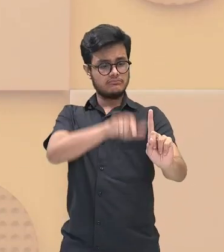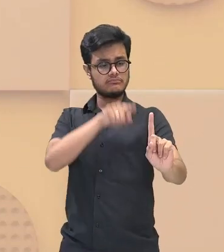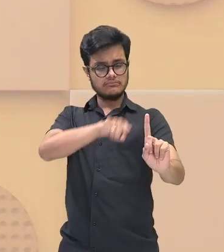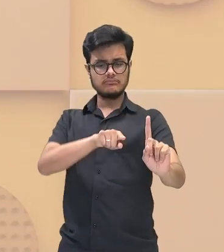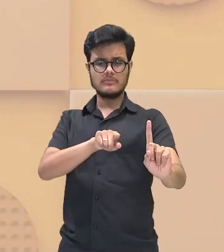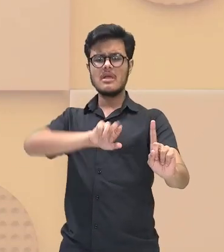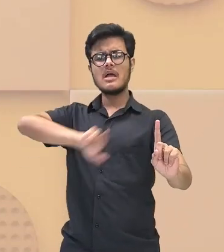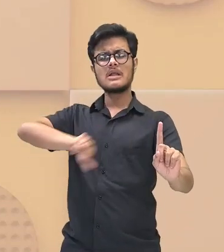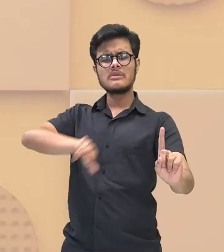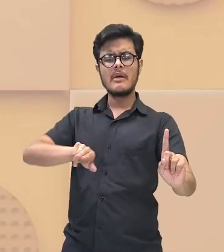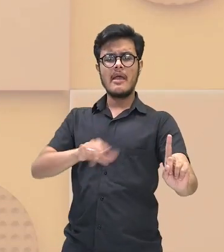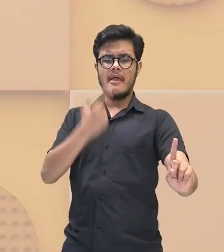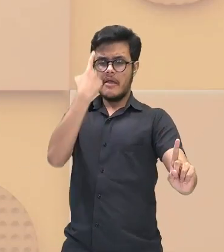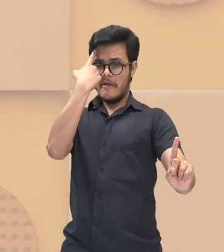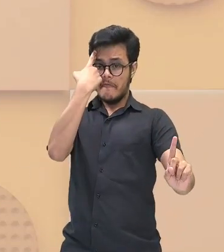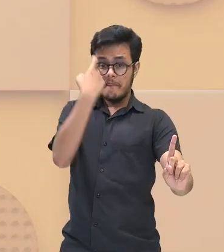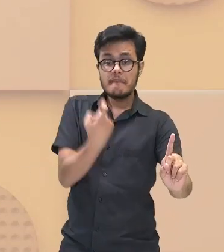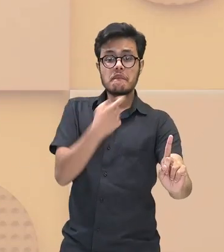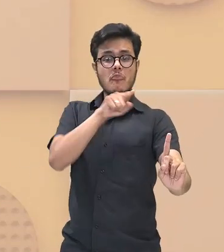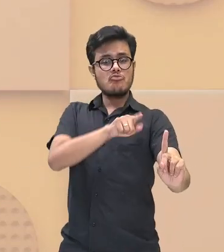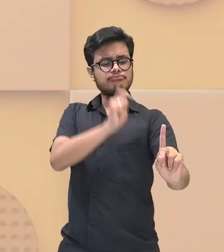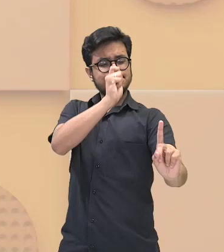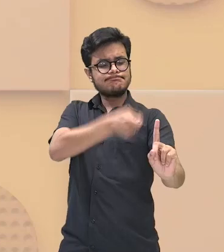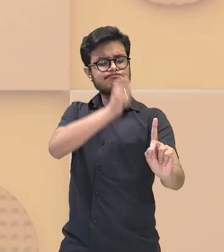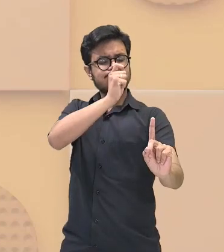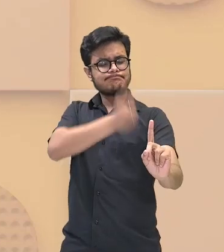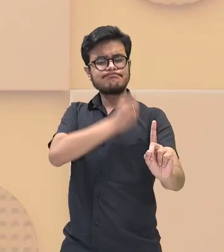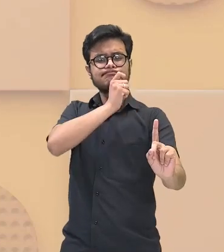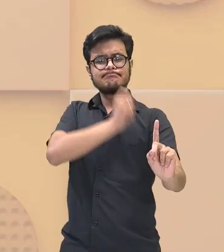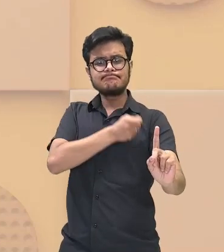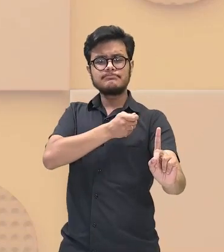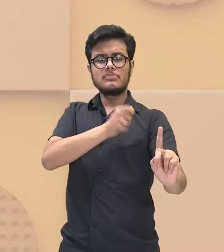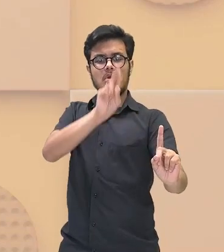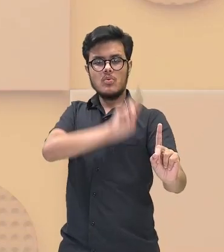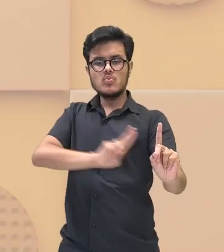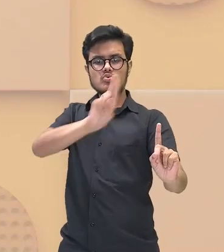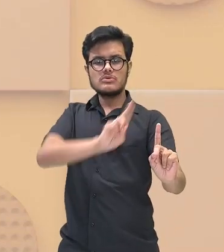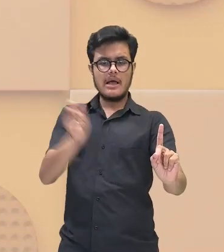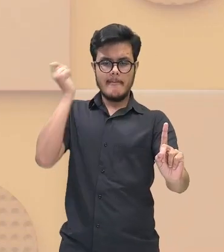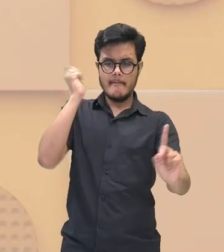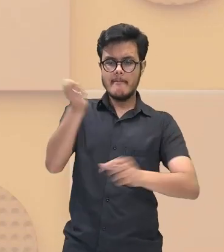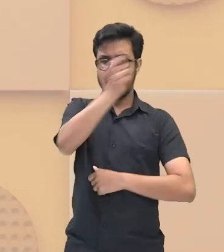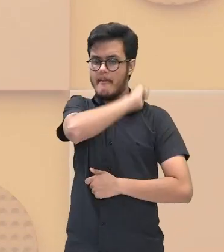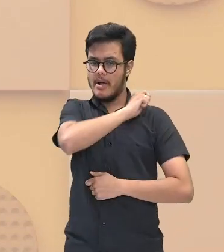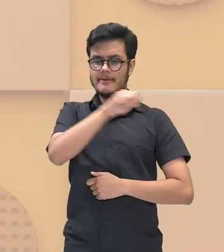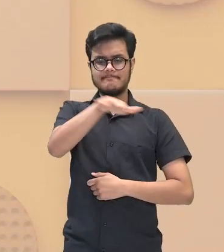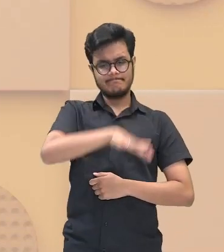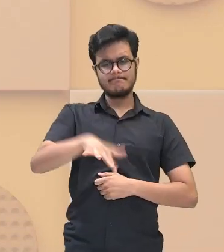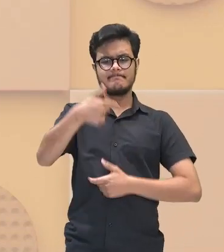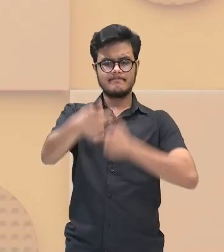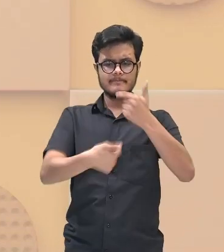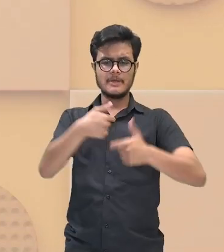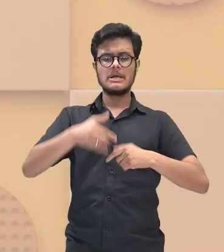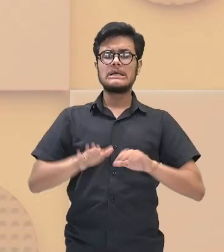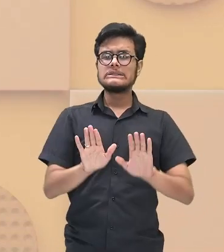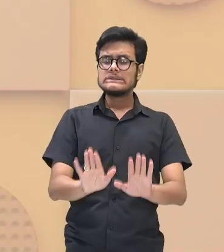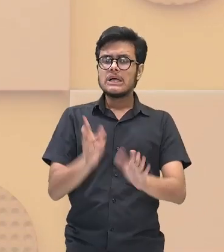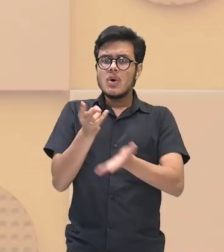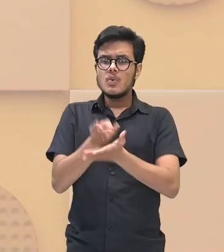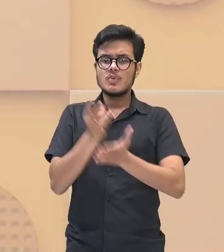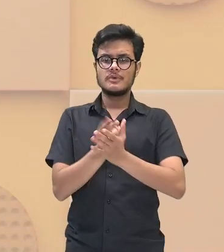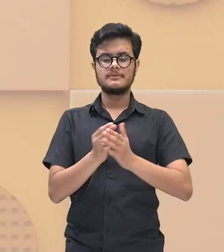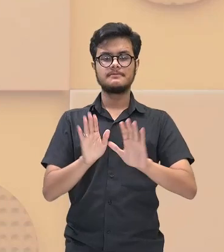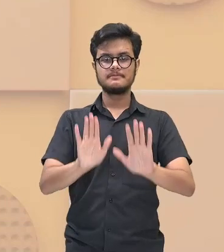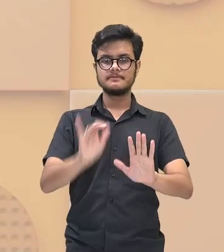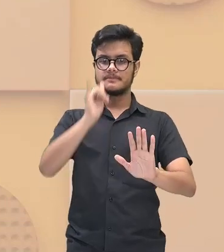uso da violência para que essa pessoa se mantenha naquela condição de escravizado. Durante muito tempo, usava-se